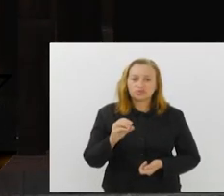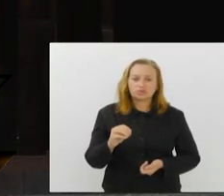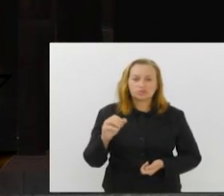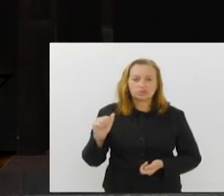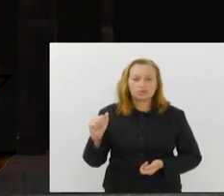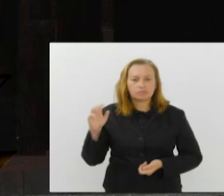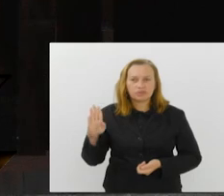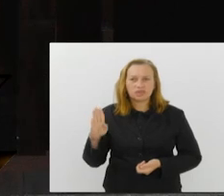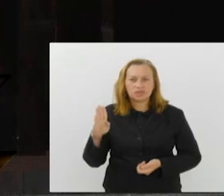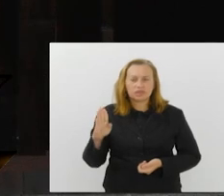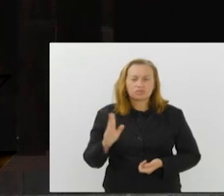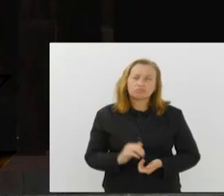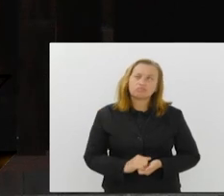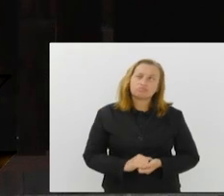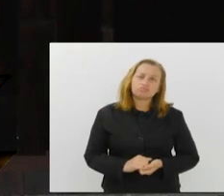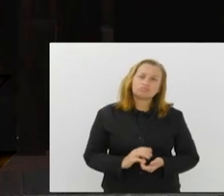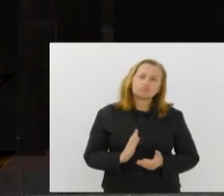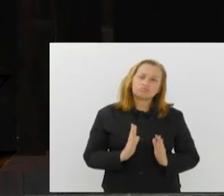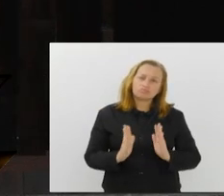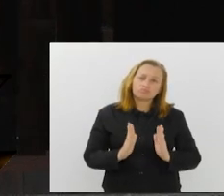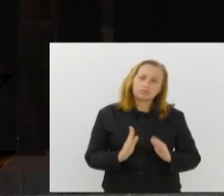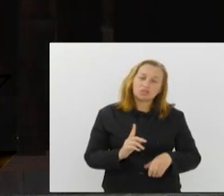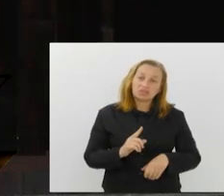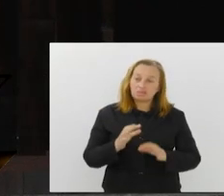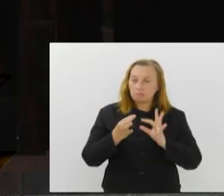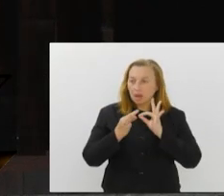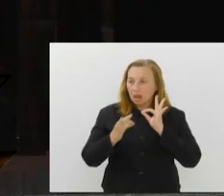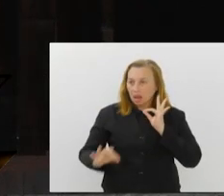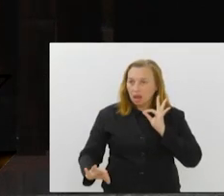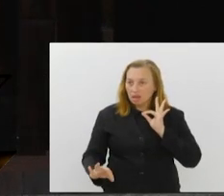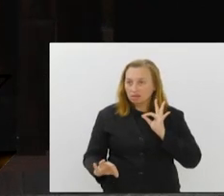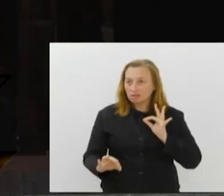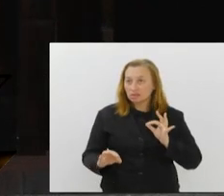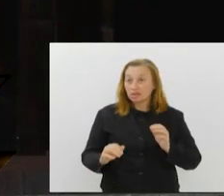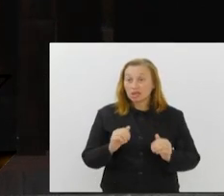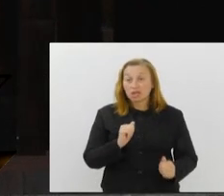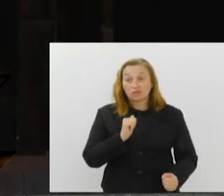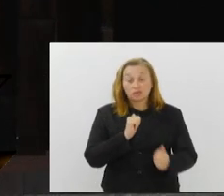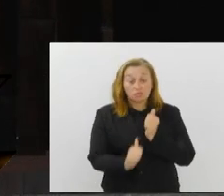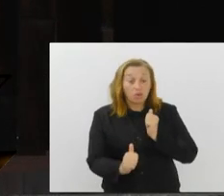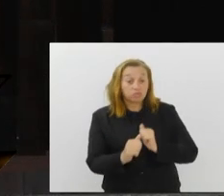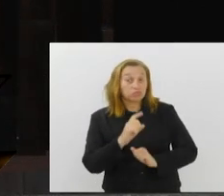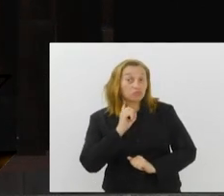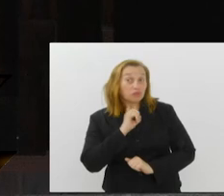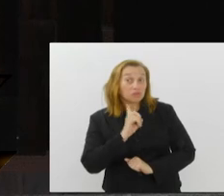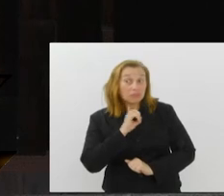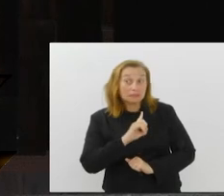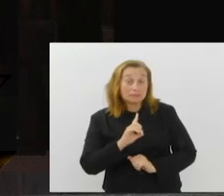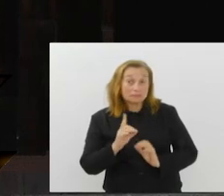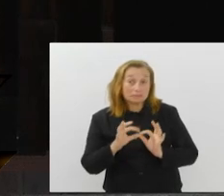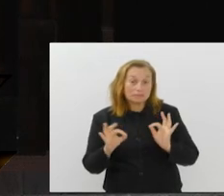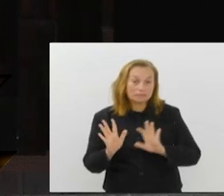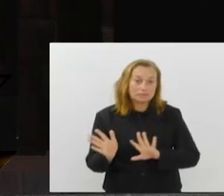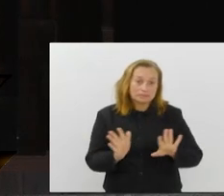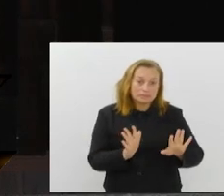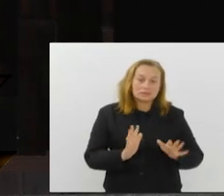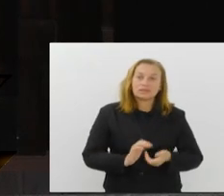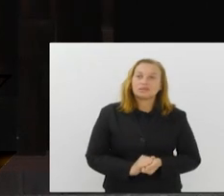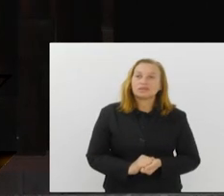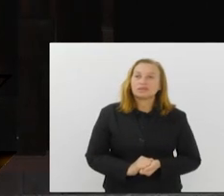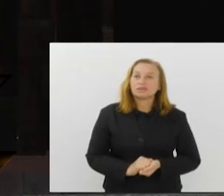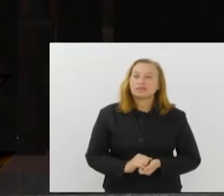durante este momento eu não queria me alongar porque tem jogo do Flamengo muito sério uma série de coisa mas o